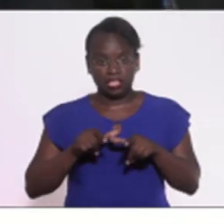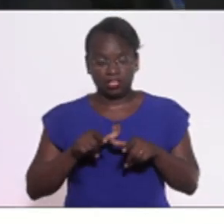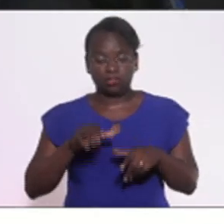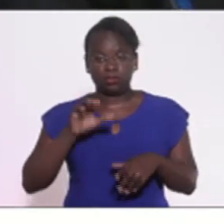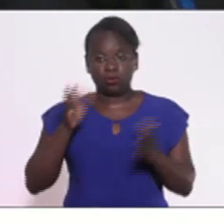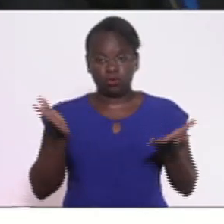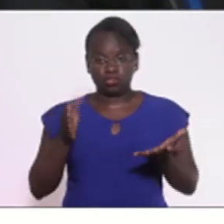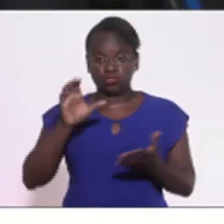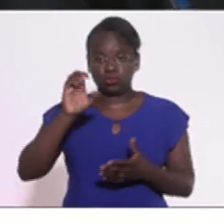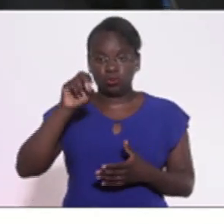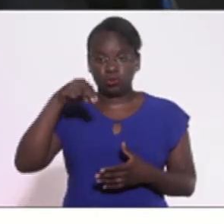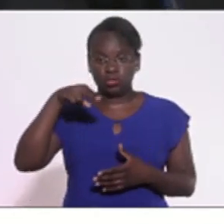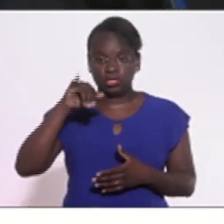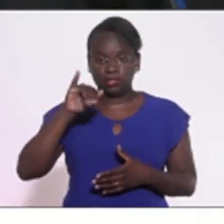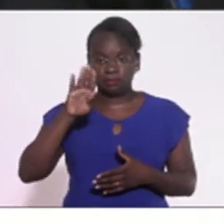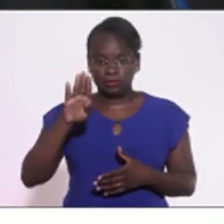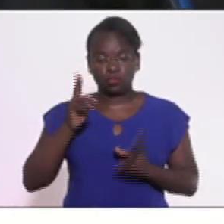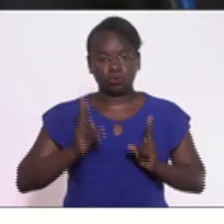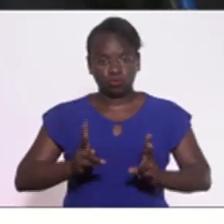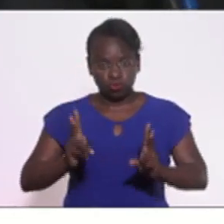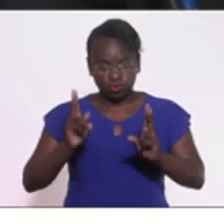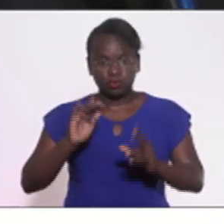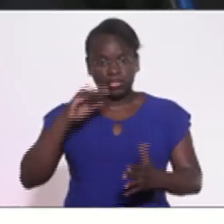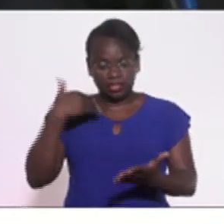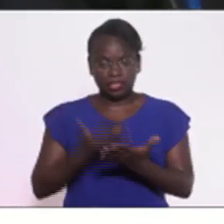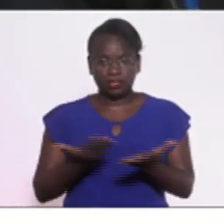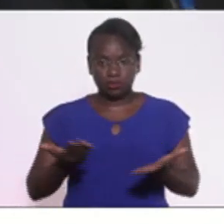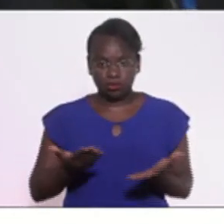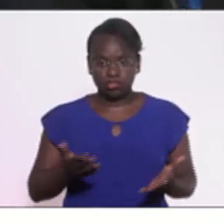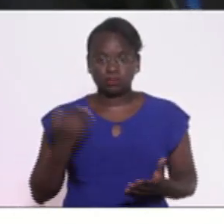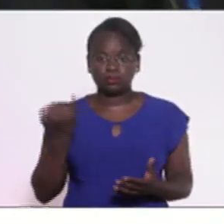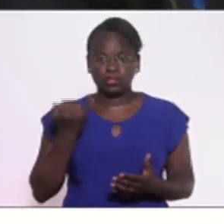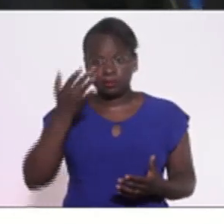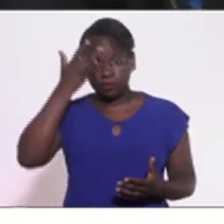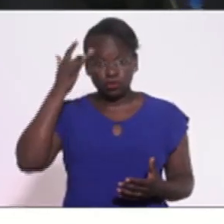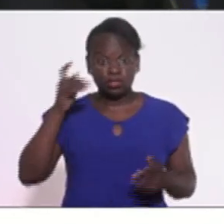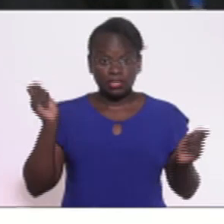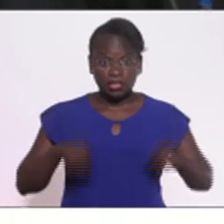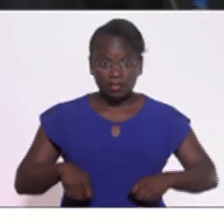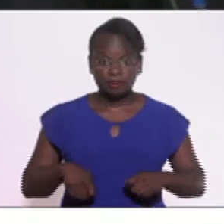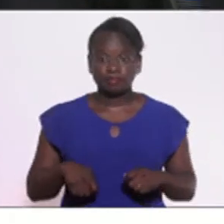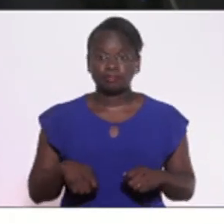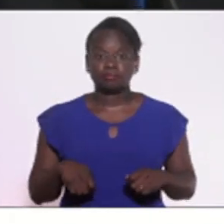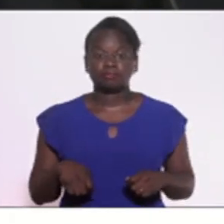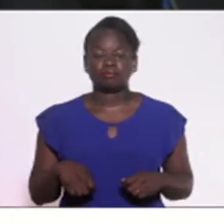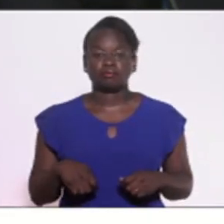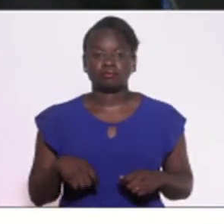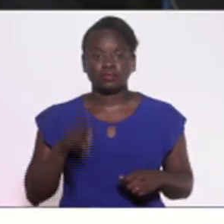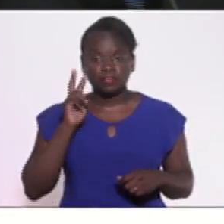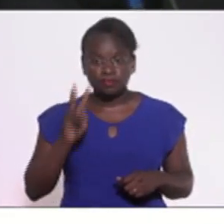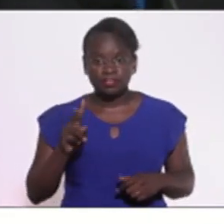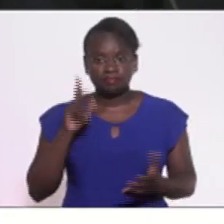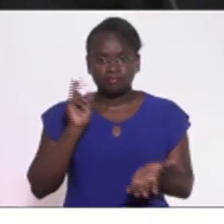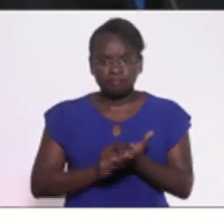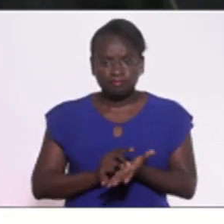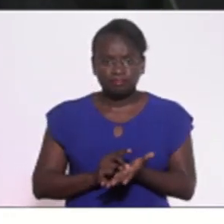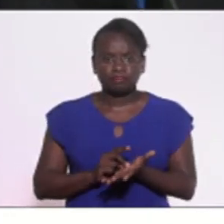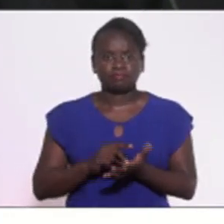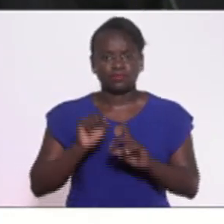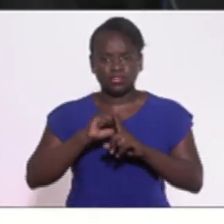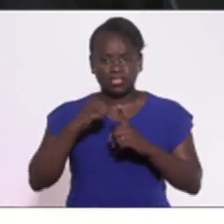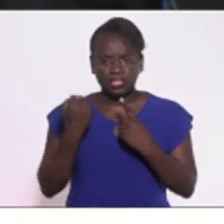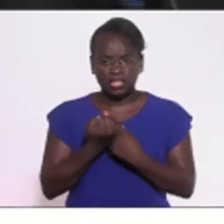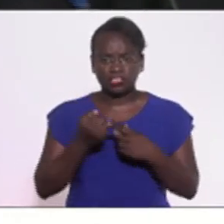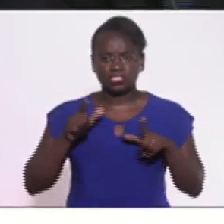continua seguindo nessa linha, que é muito importante que todos os que possam vejam a realidade da